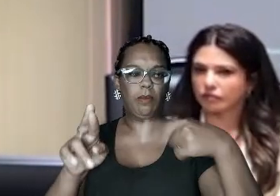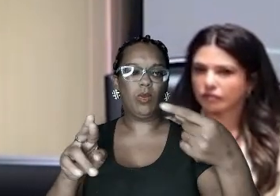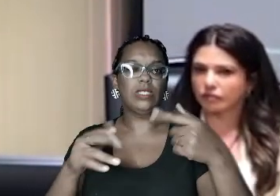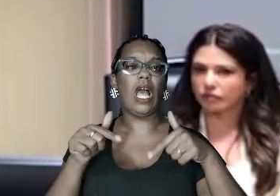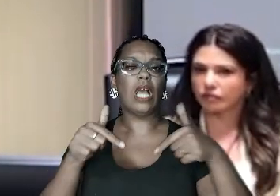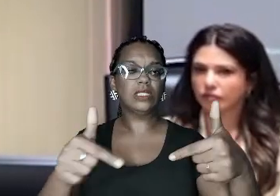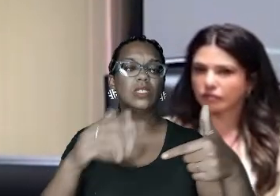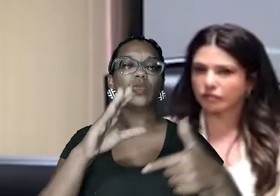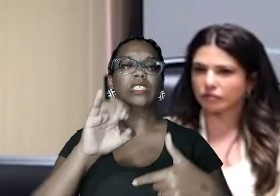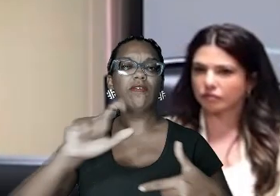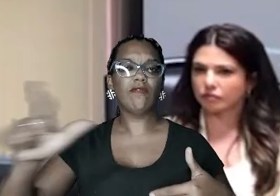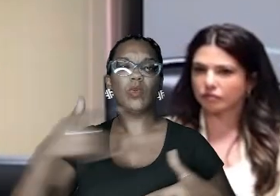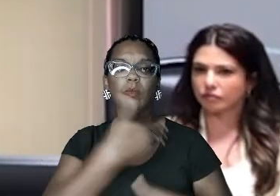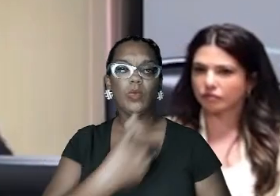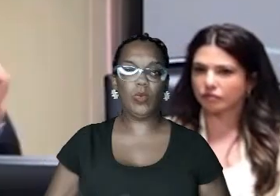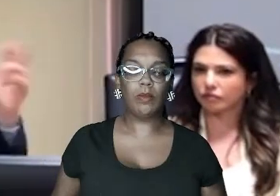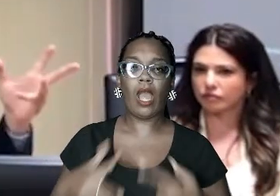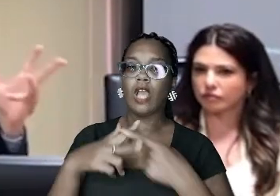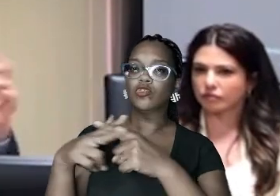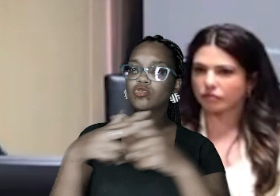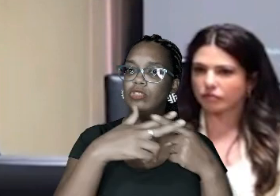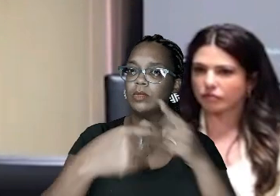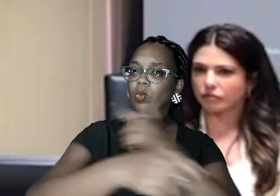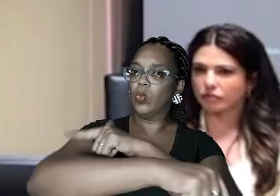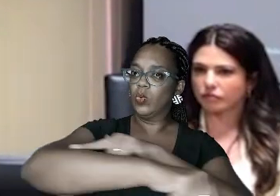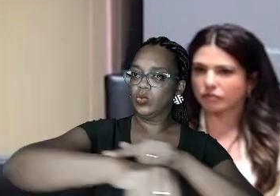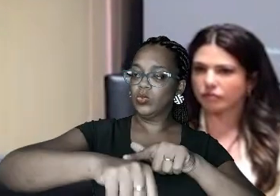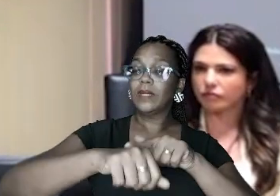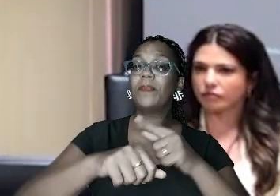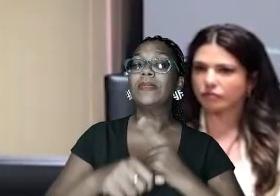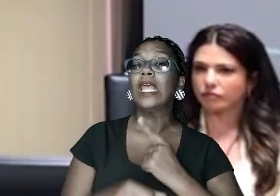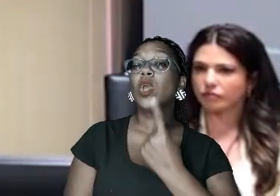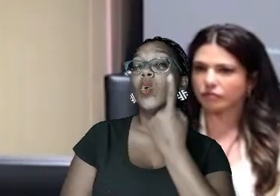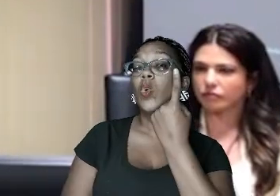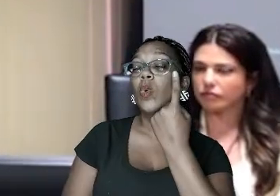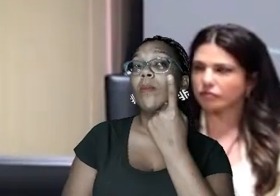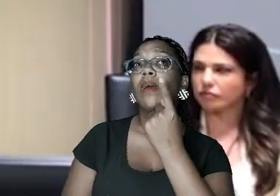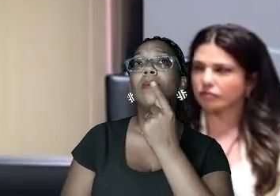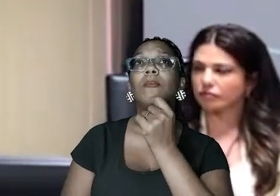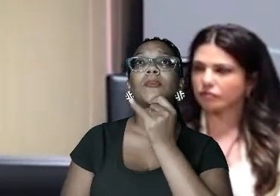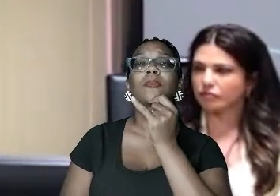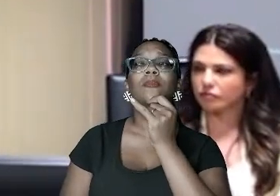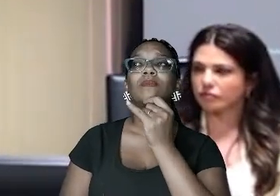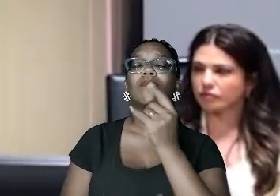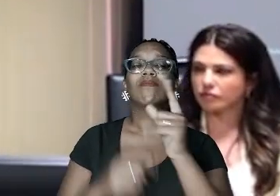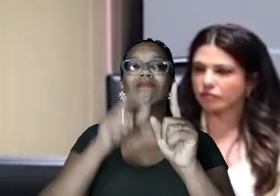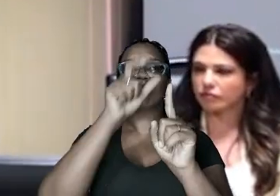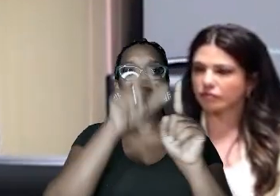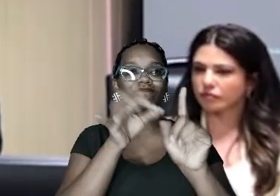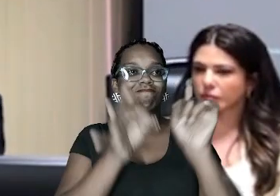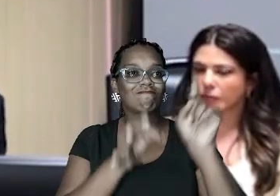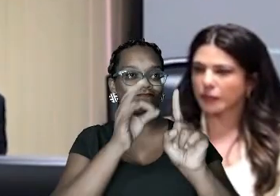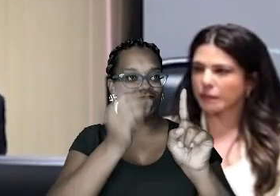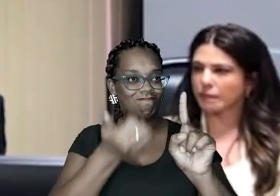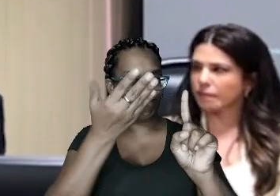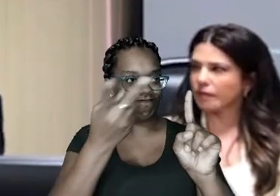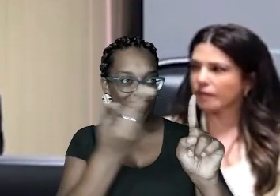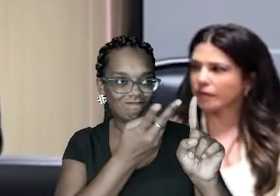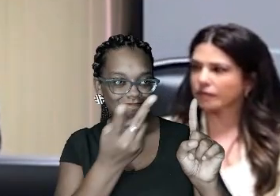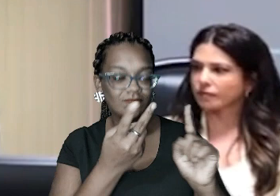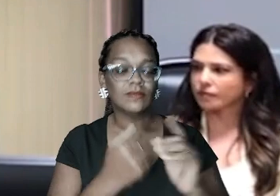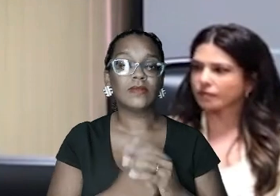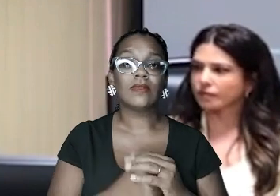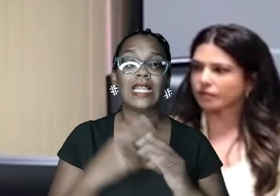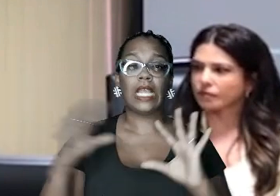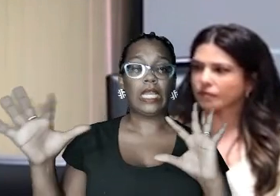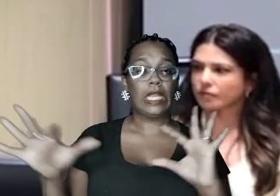conjunto é depois ações civis públicas termos de compromisso de ajustamento de Conduta e tem uma situação aqui Desembargador Ninha no